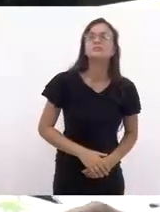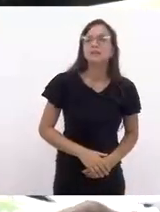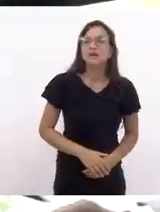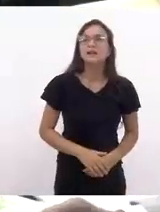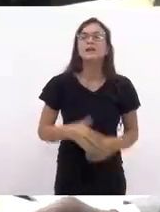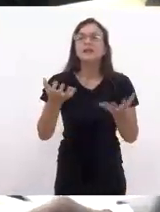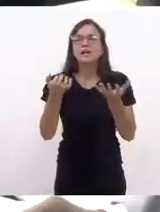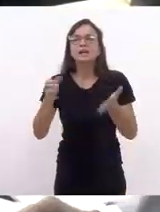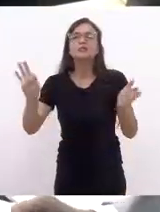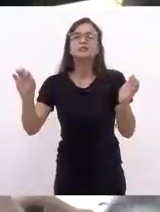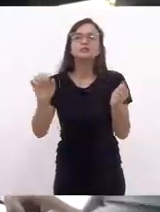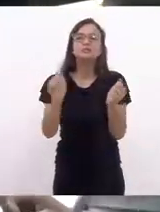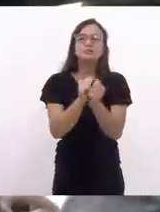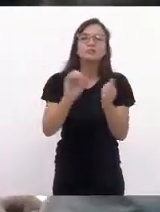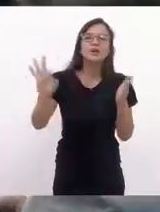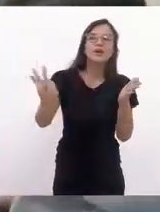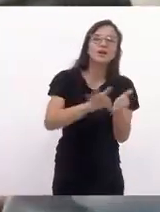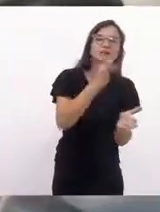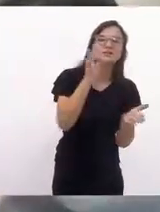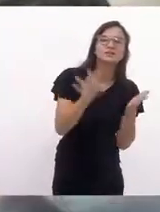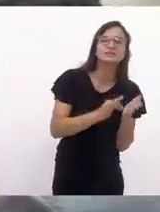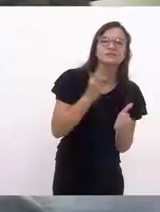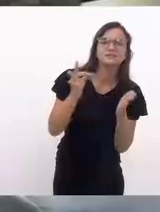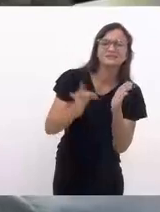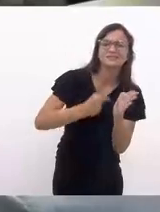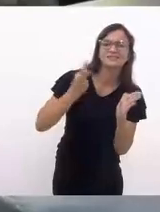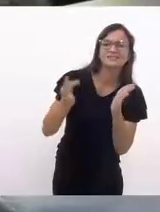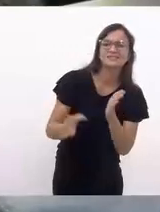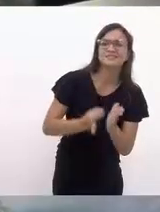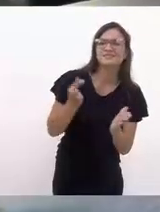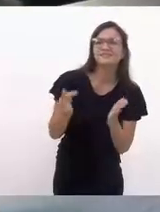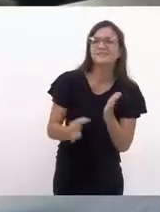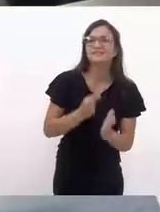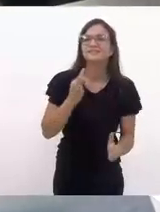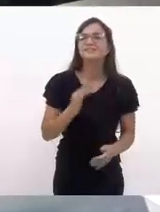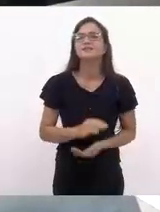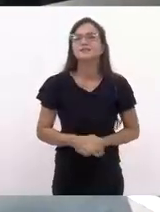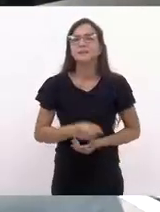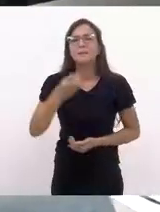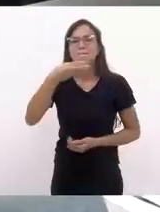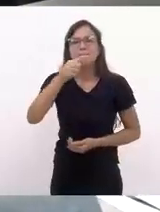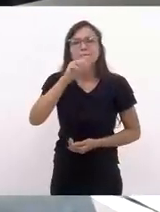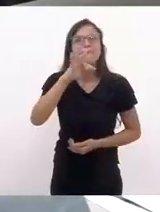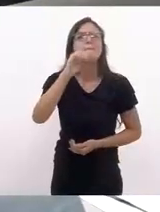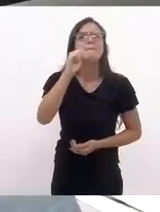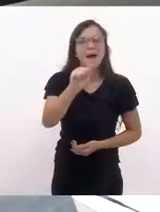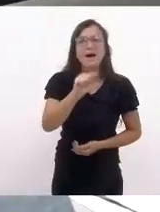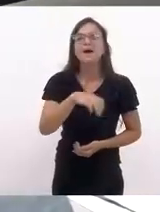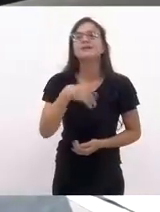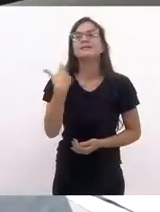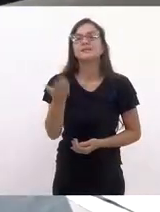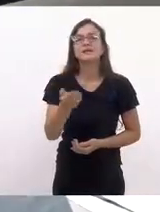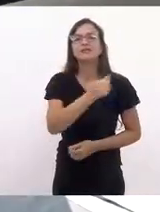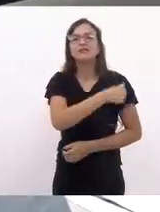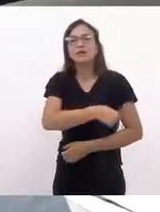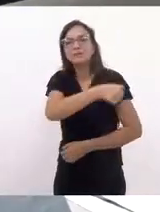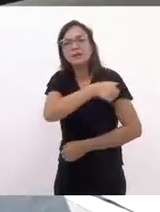Rosane Mônica de novo Quem é Marta Rocha enfermeira Rejane